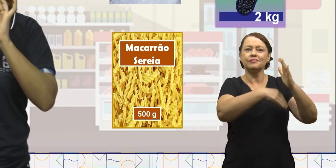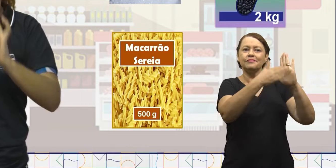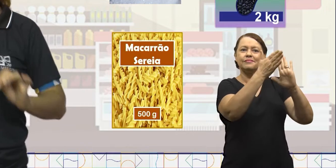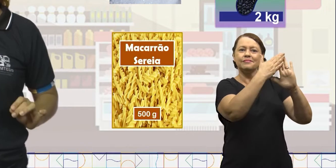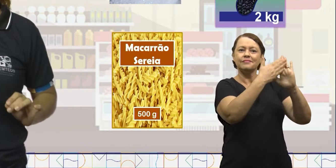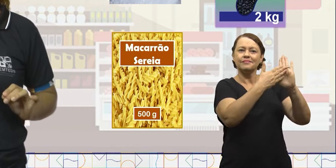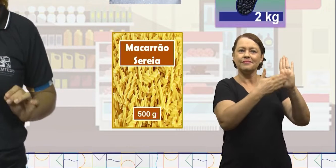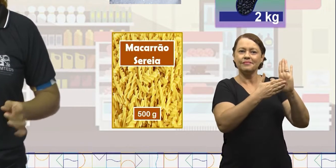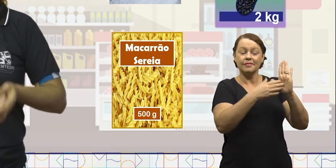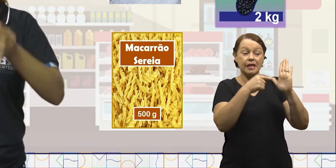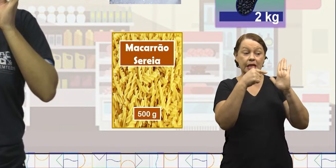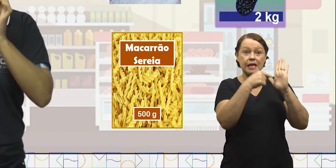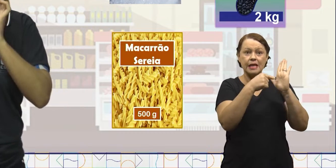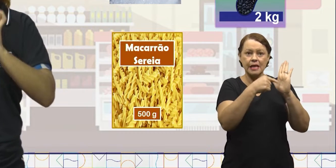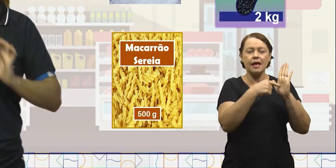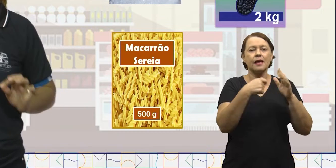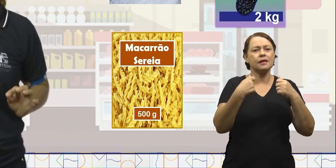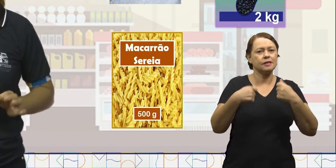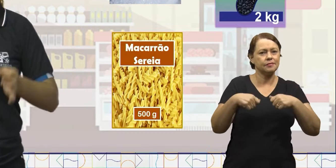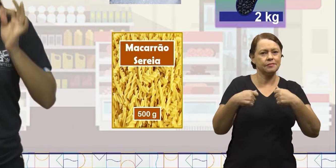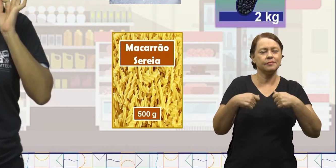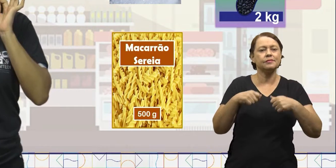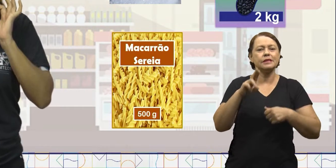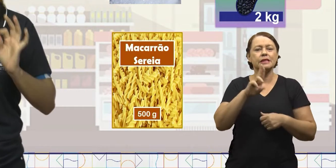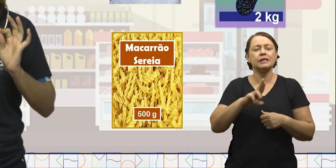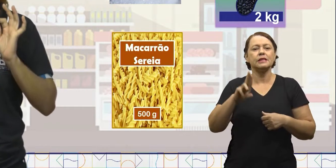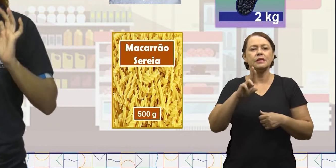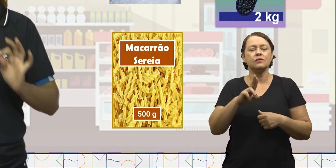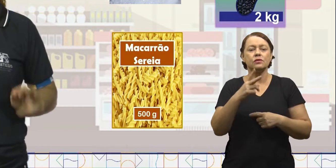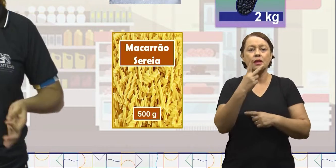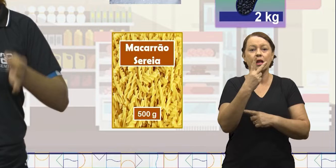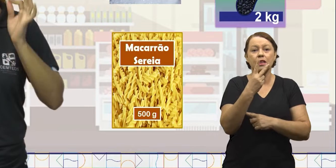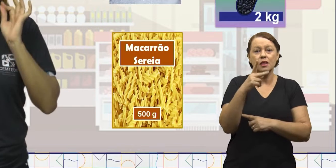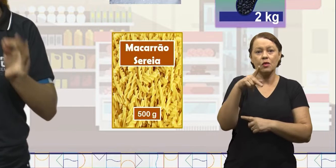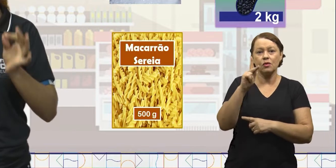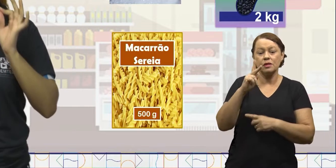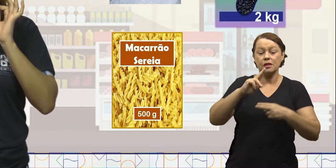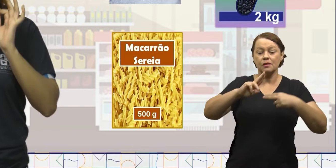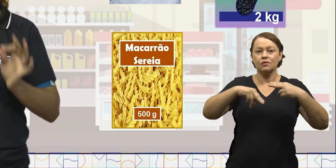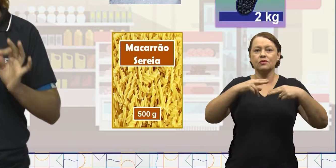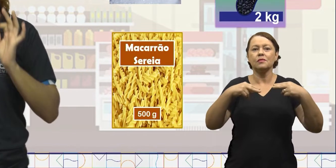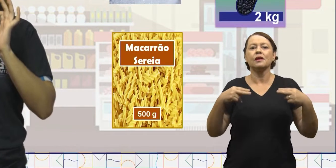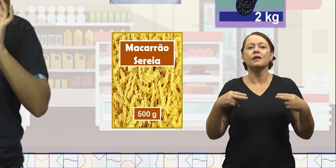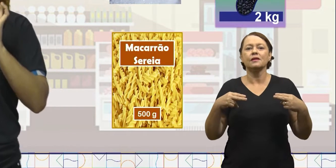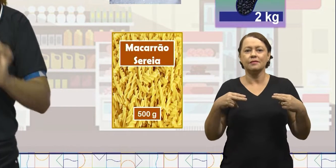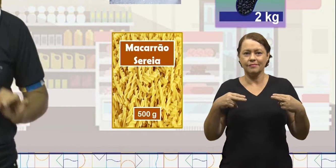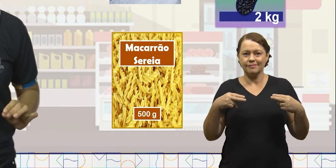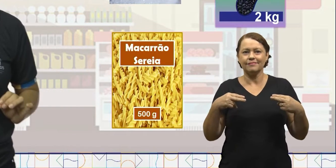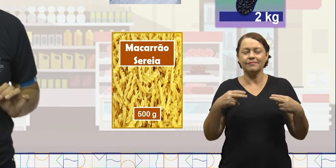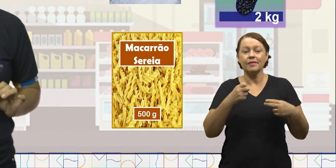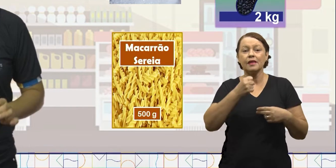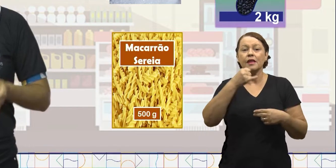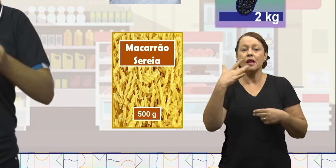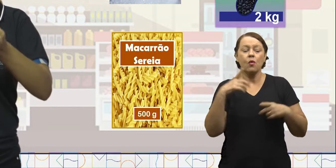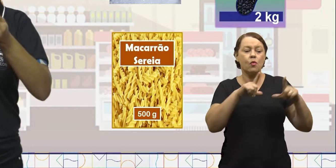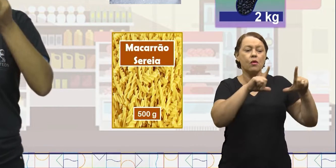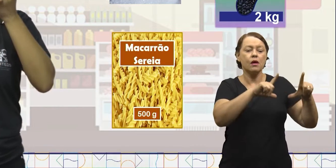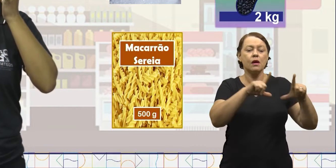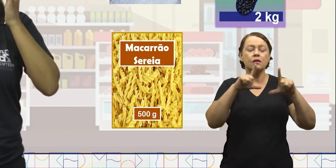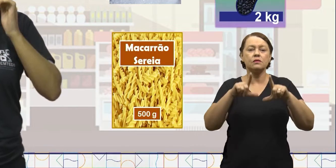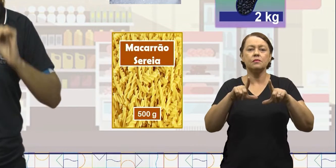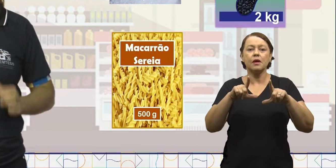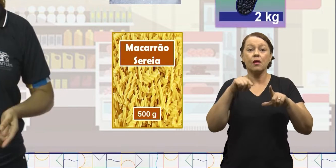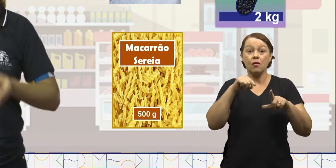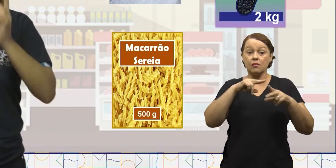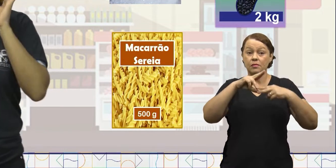uma receita? E nessa receita são necessários 2 quilos de macarrão.